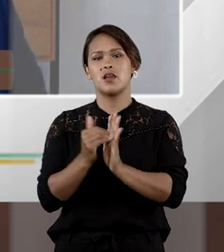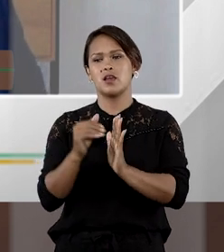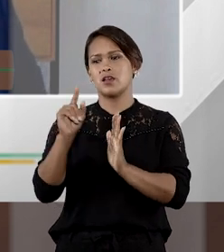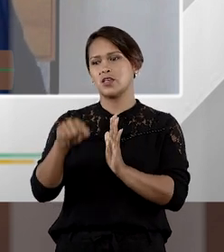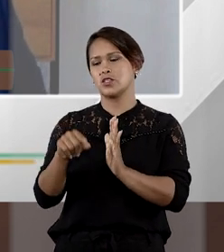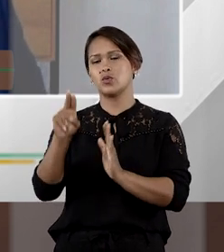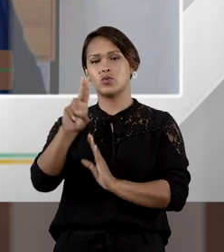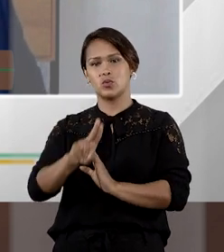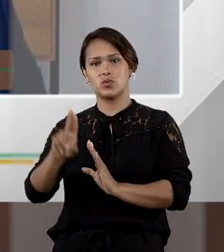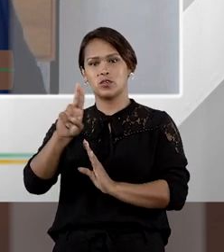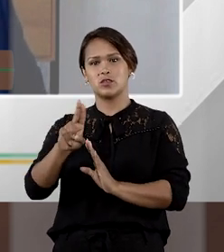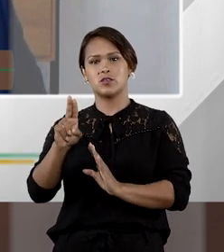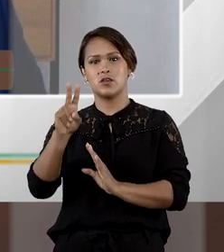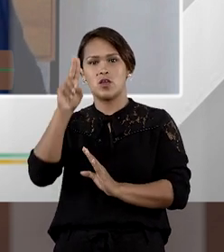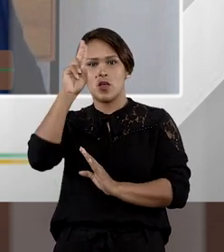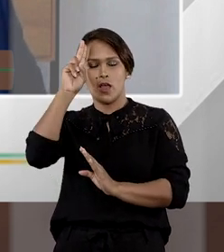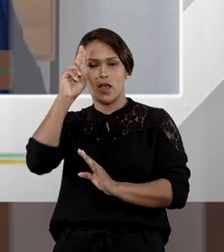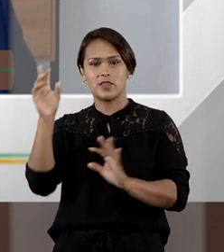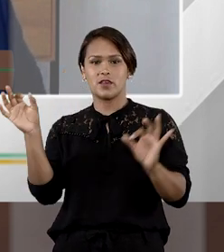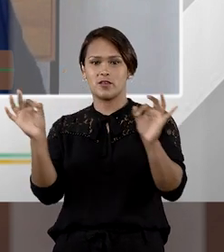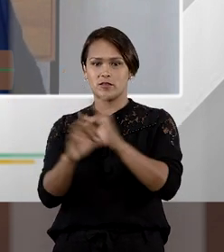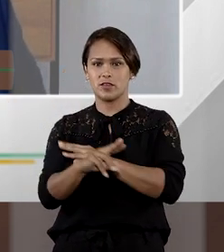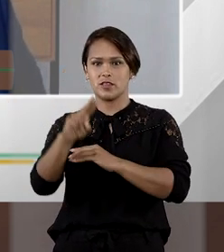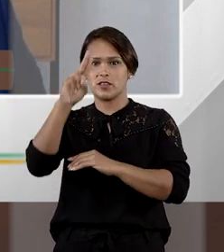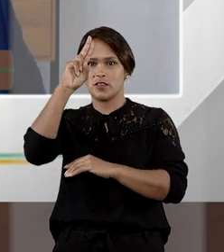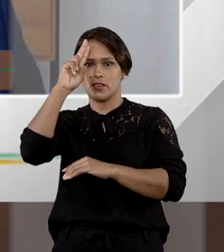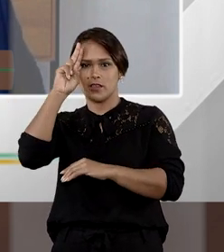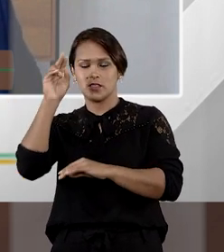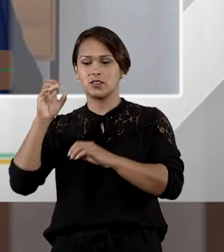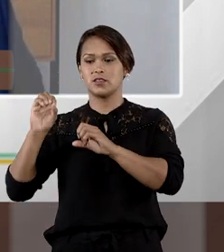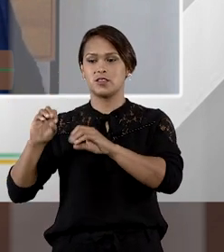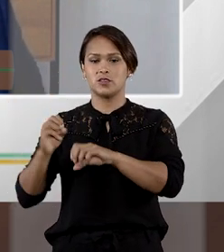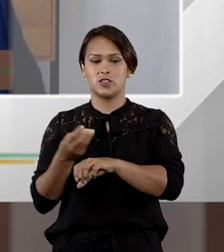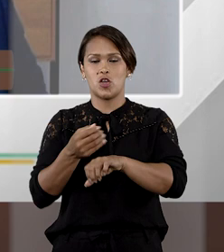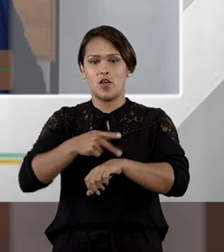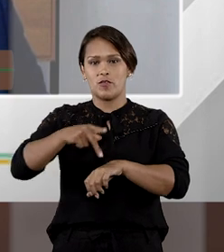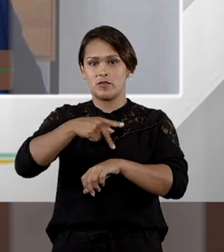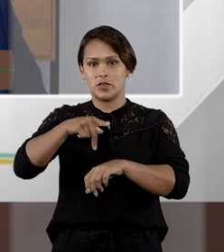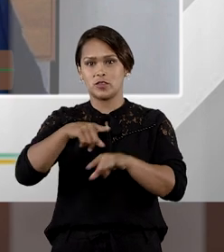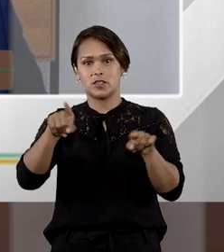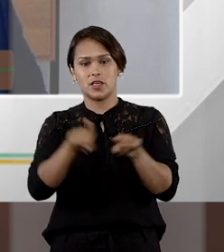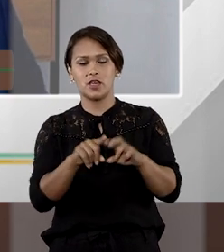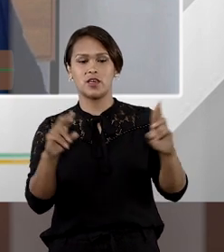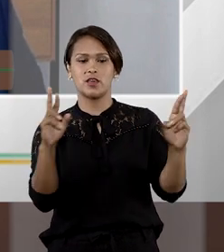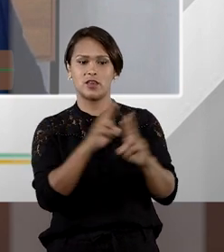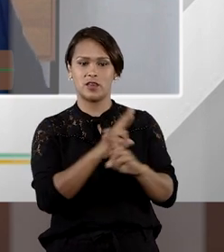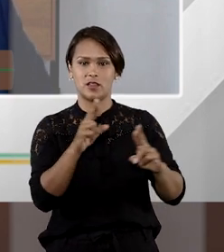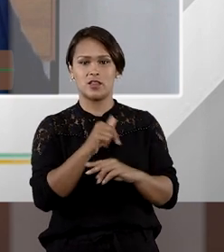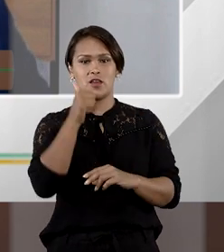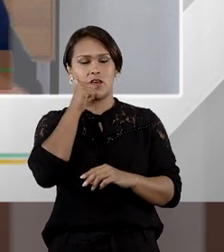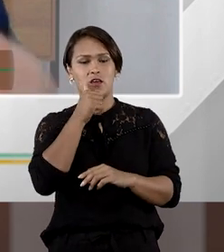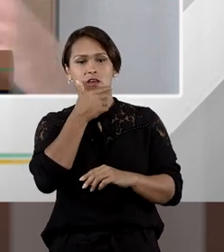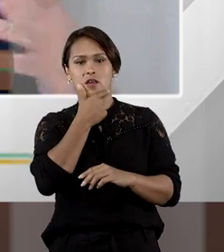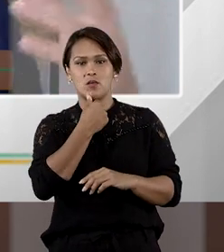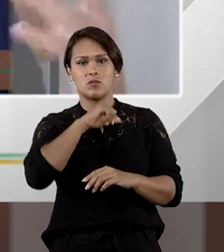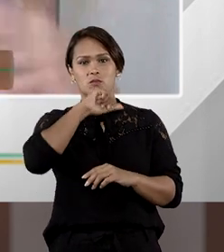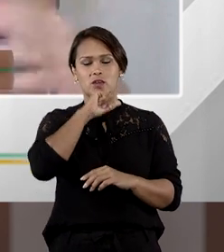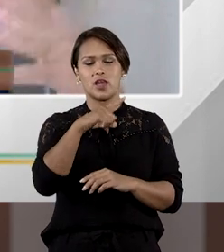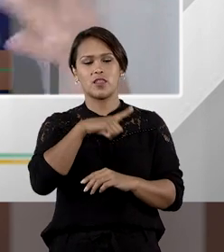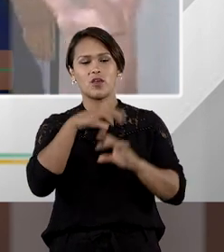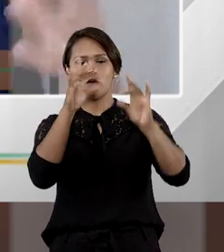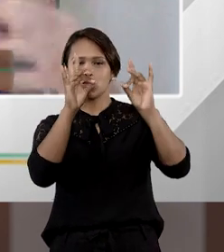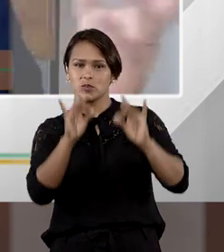filho universitário, até, o encerramento do ensino universitário do filho. Em relação aos cônjuges e companheiros, aí nós temos